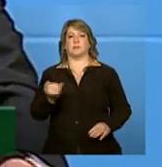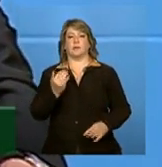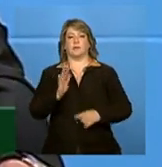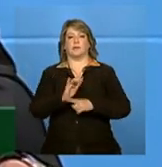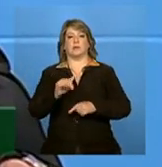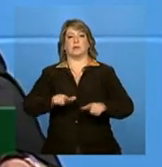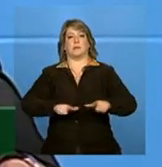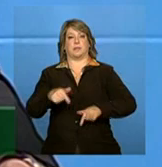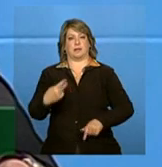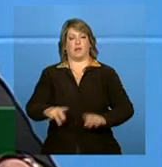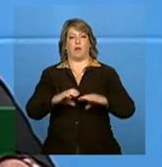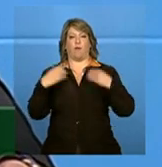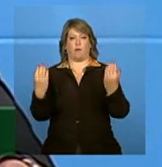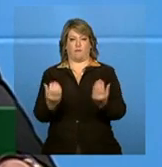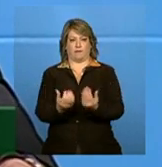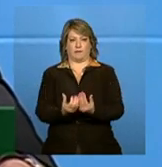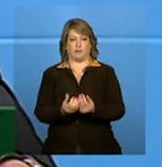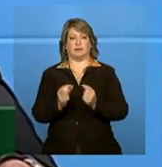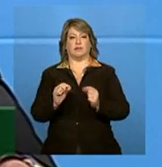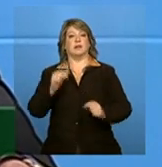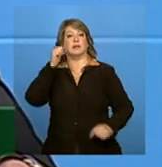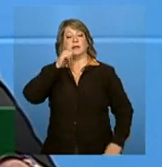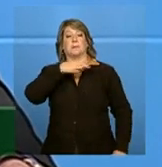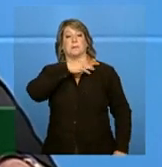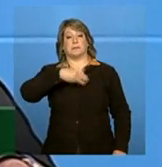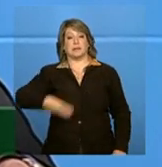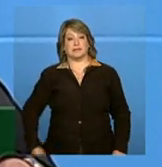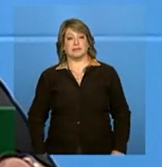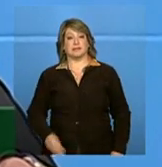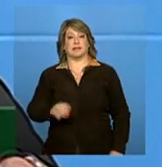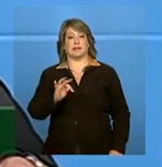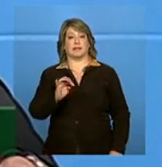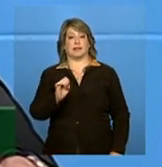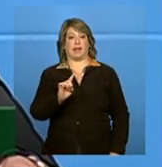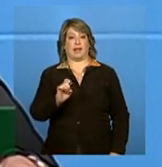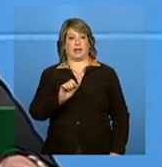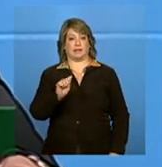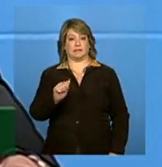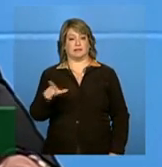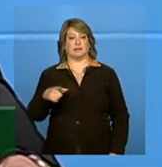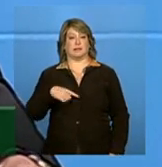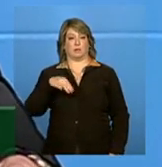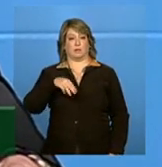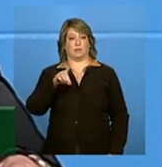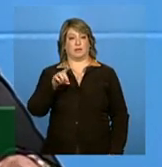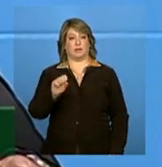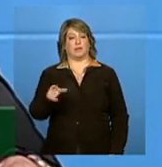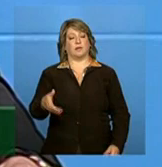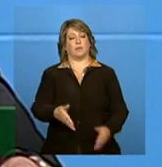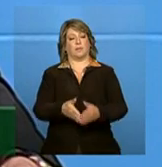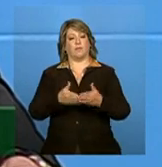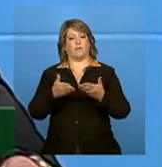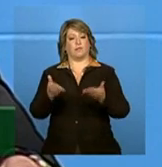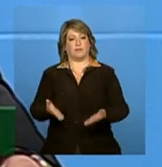conferência. A ministra Tereza, de Desenvolvimento Social, por favor,